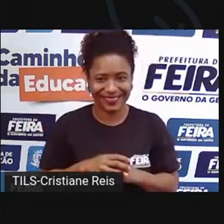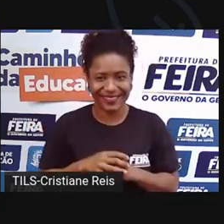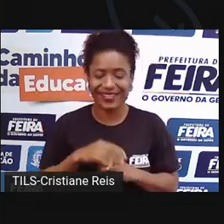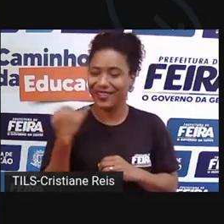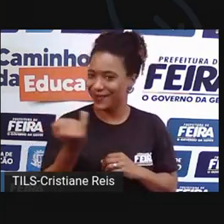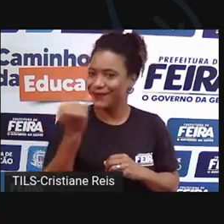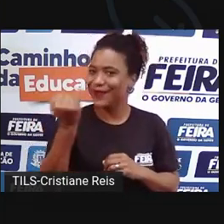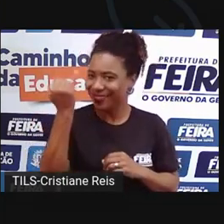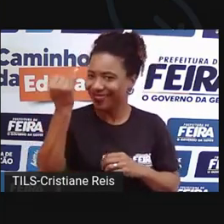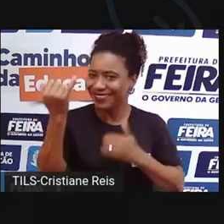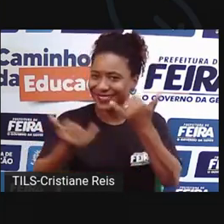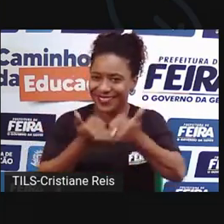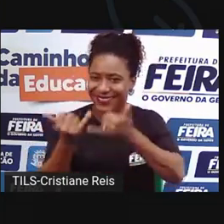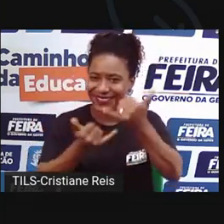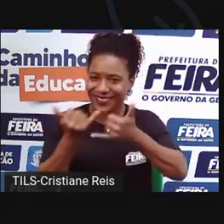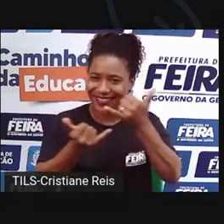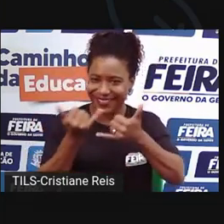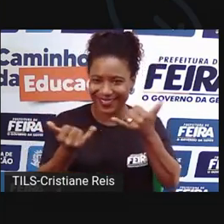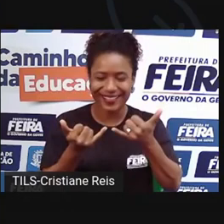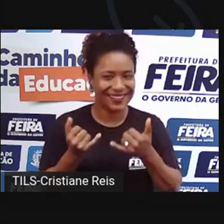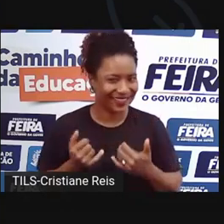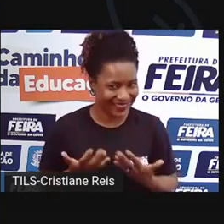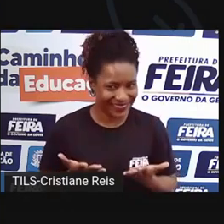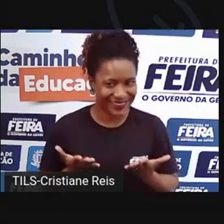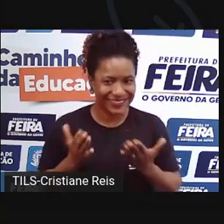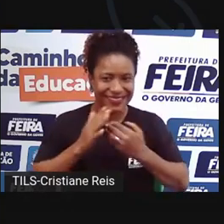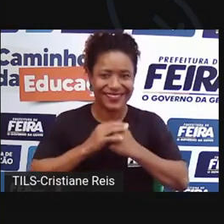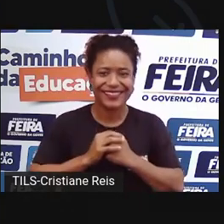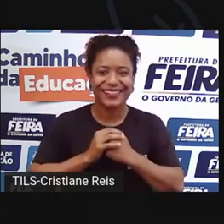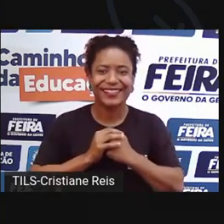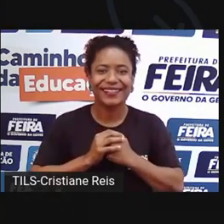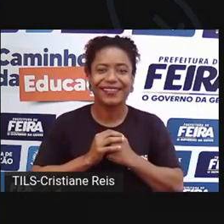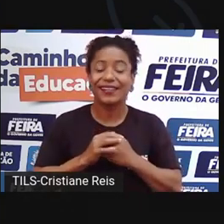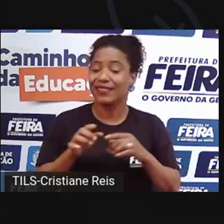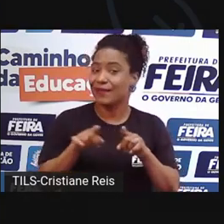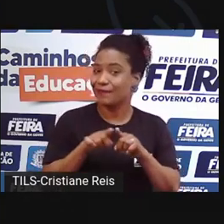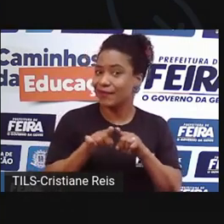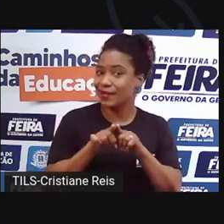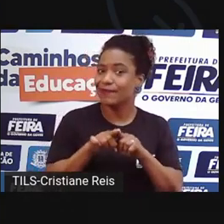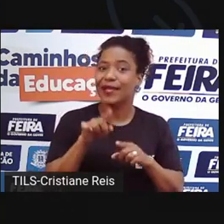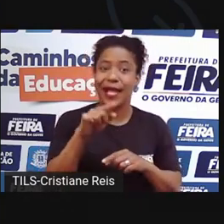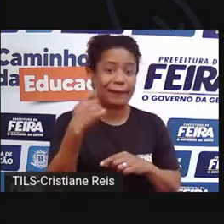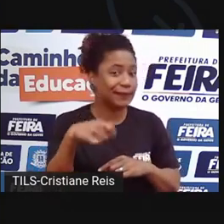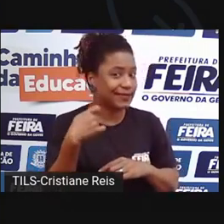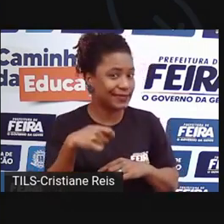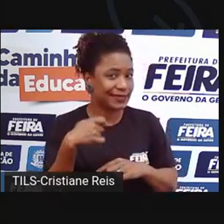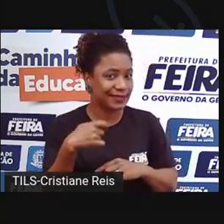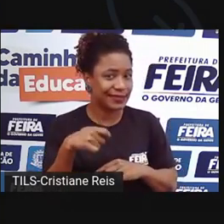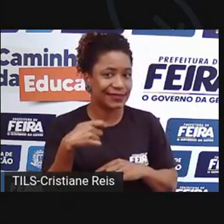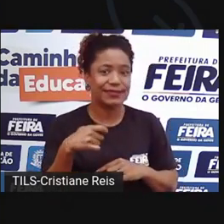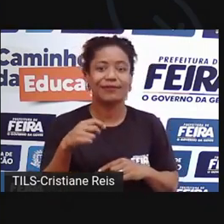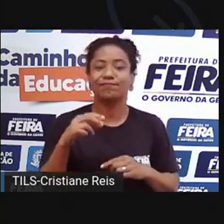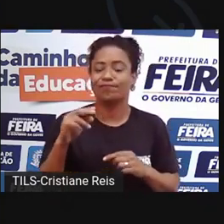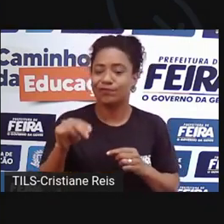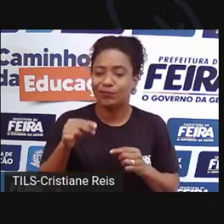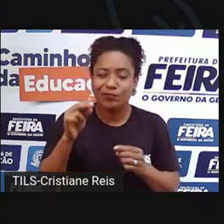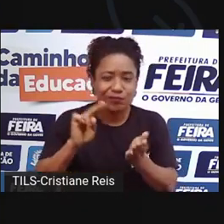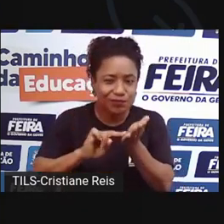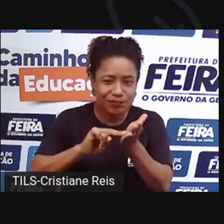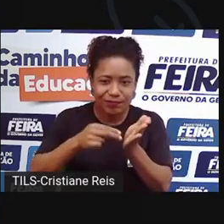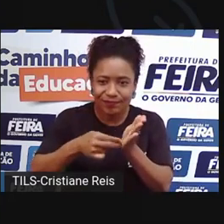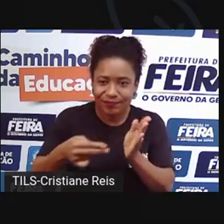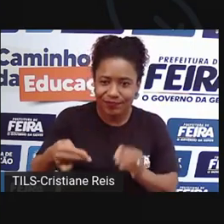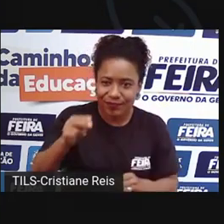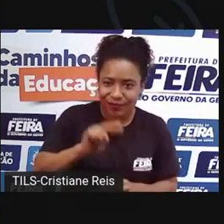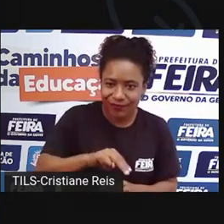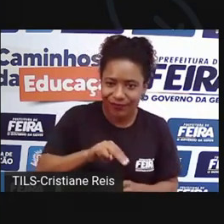importante é brincar. Ah! Lembrei que a gente vai precisar de um palitinho assim, ó, para a gente poder pegar um pouquinho da água e um